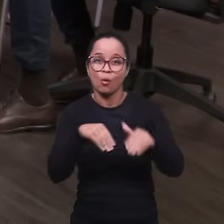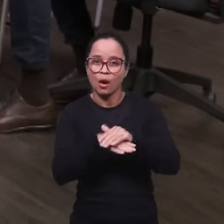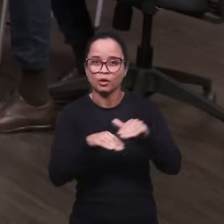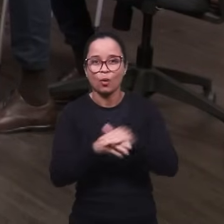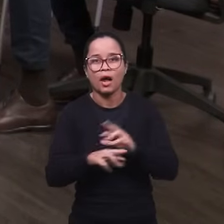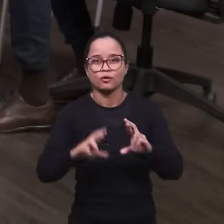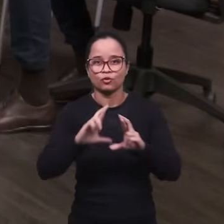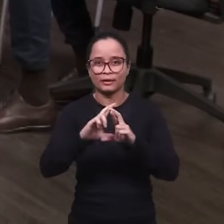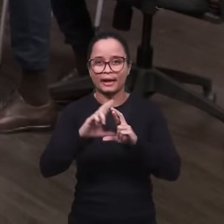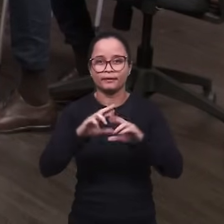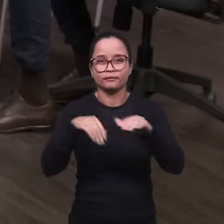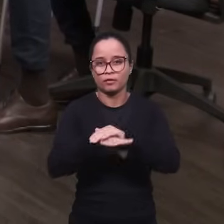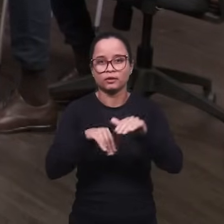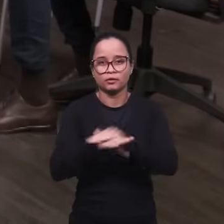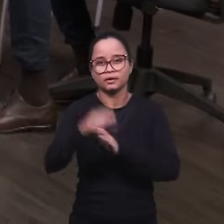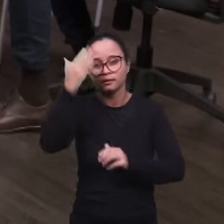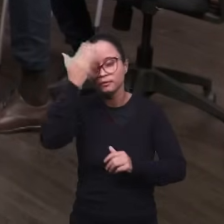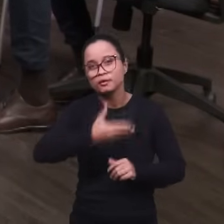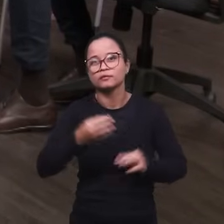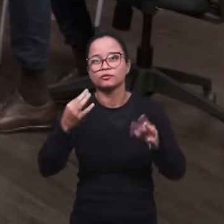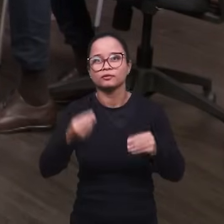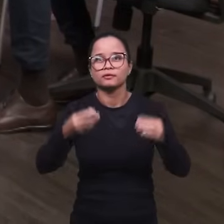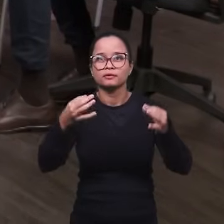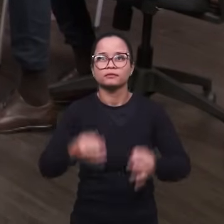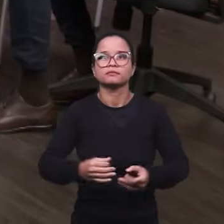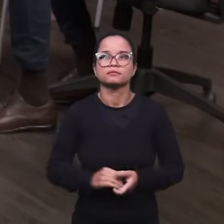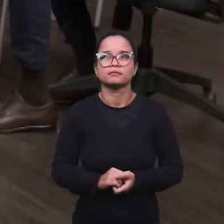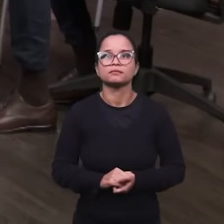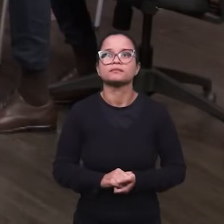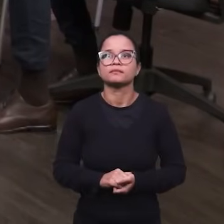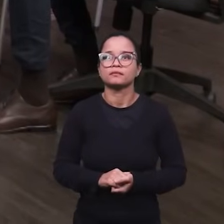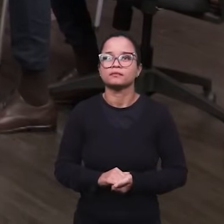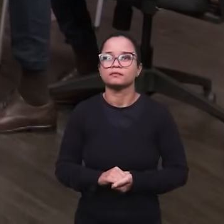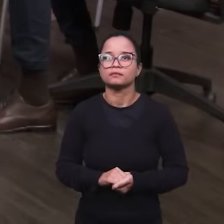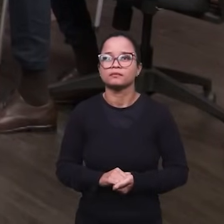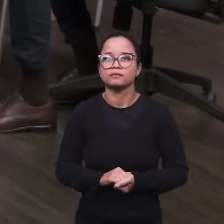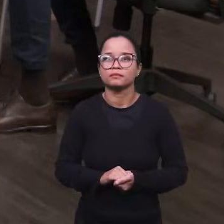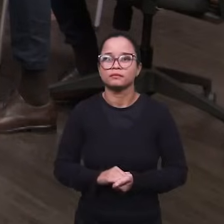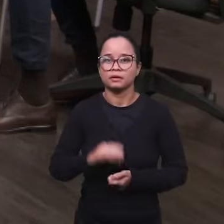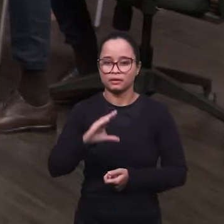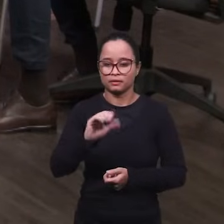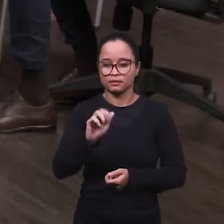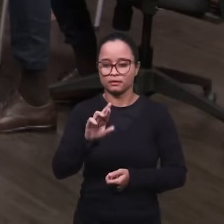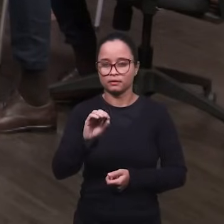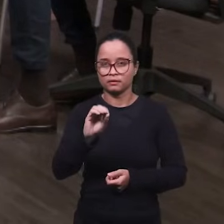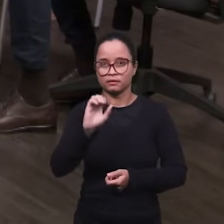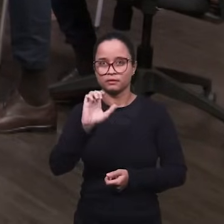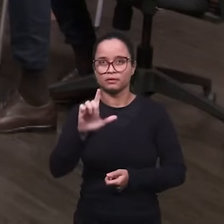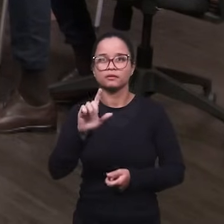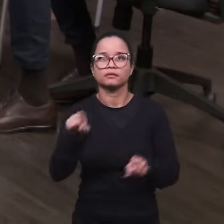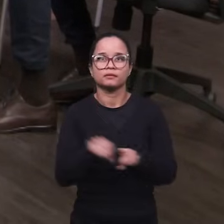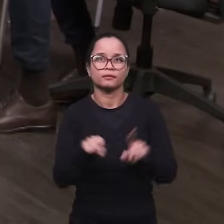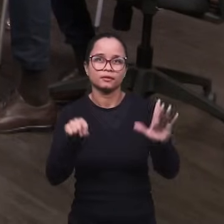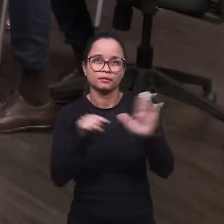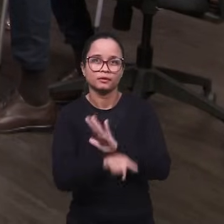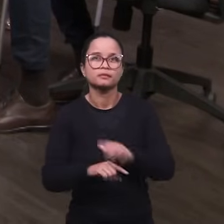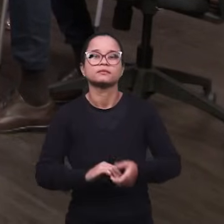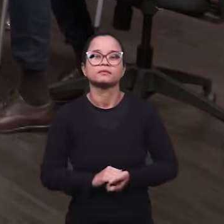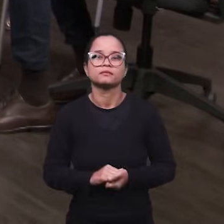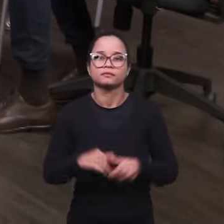para colocar tudo certinho. Sim. Muito bem, vai lá, Rafael. A jovem aqui, Carol, também tem uma pergunta para